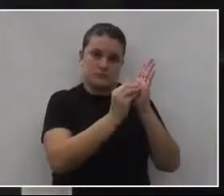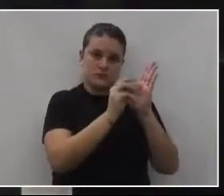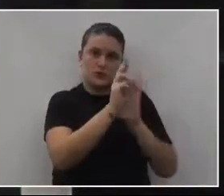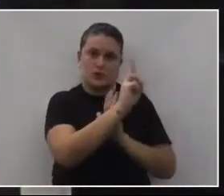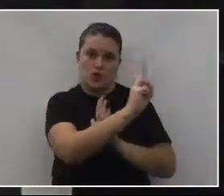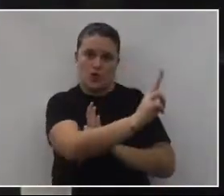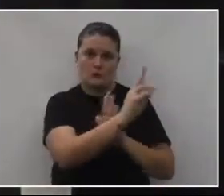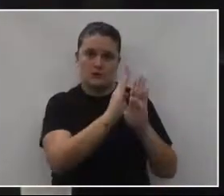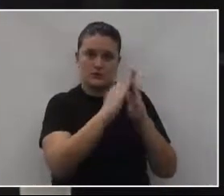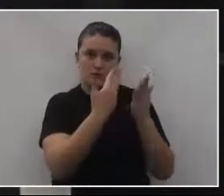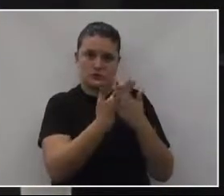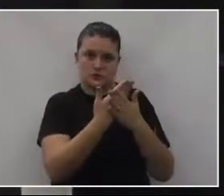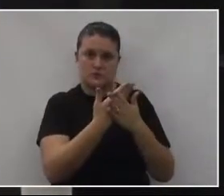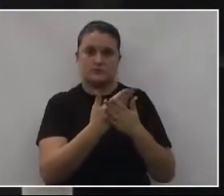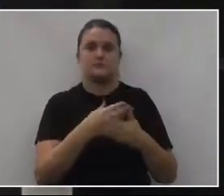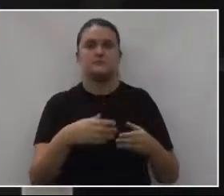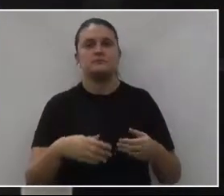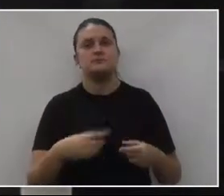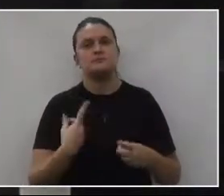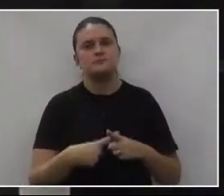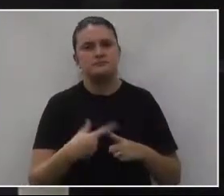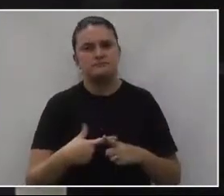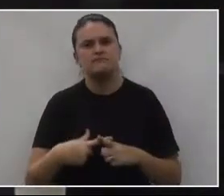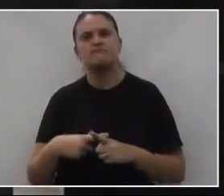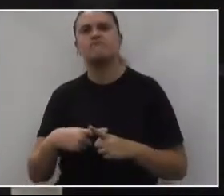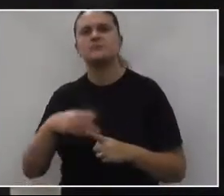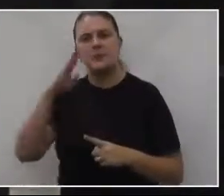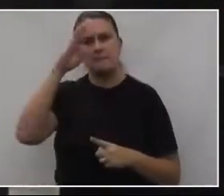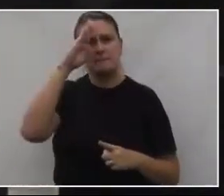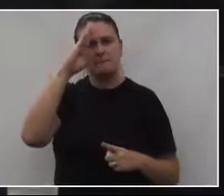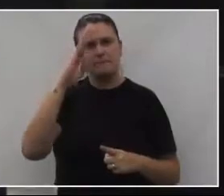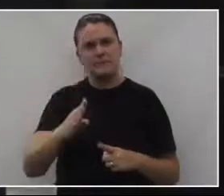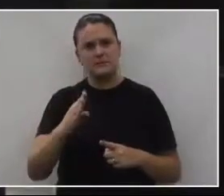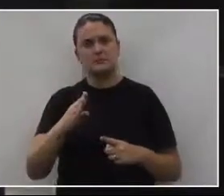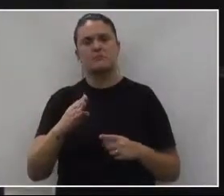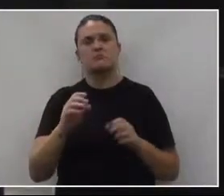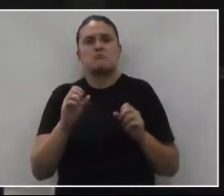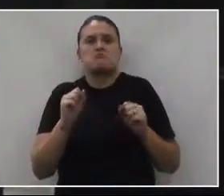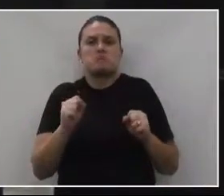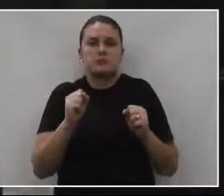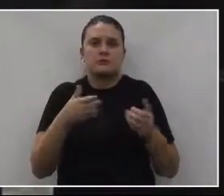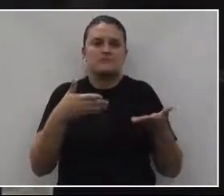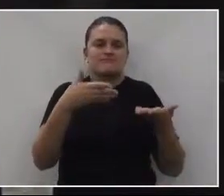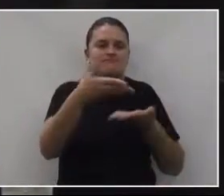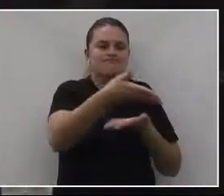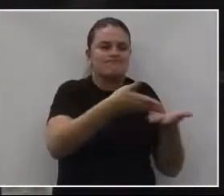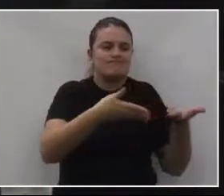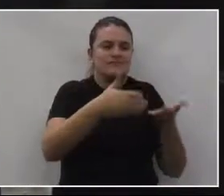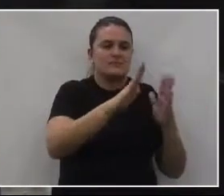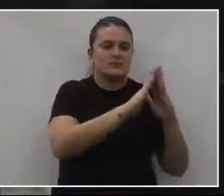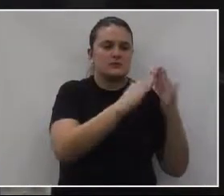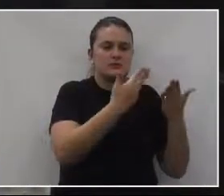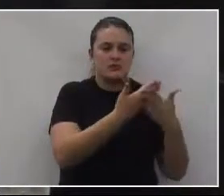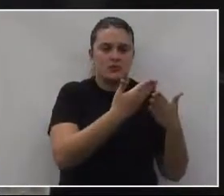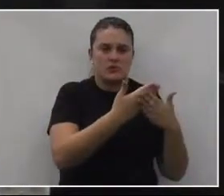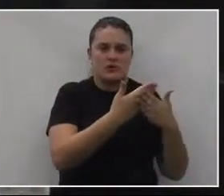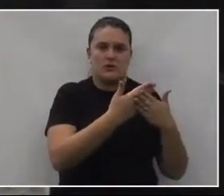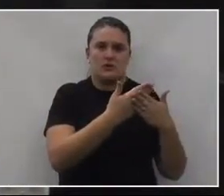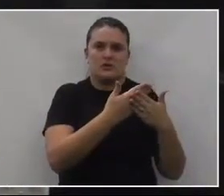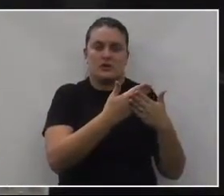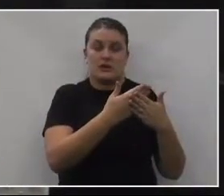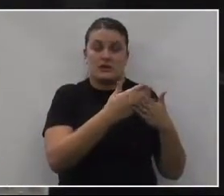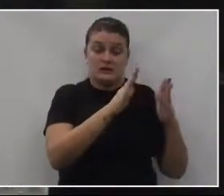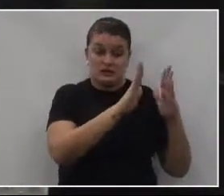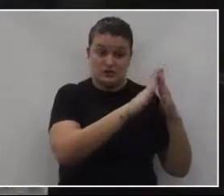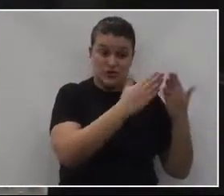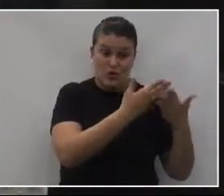nós teríamos e, principalmente, por poder atender aquele colégio de imensa qualidade e